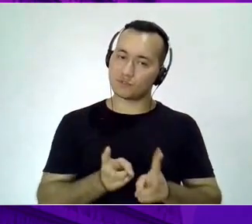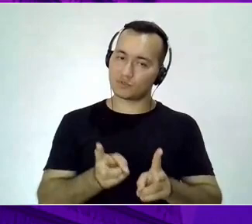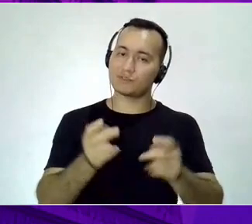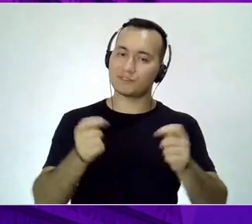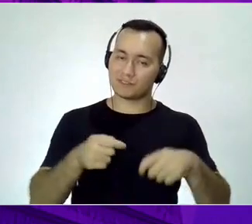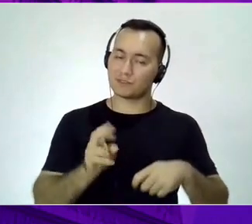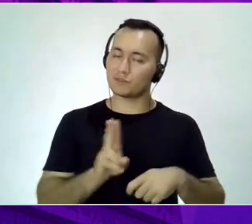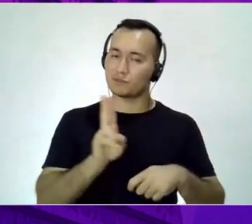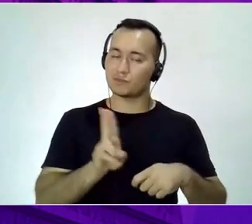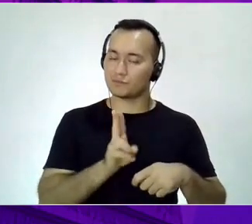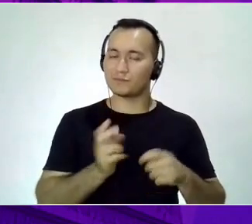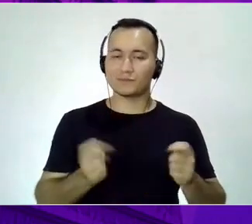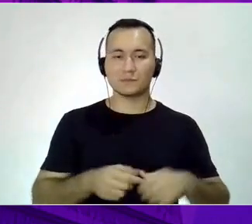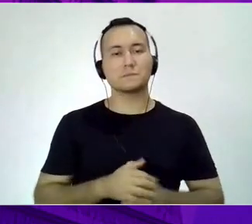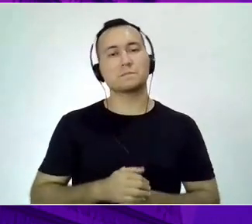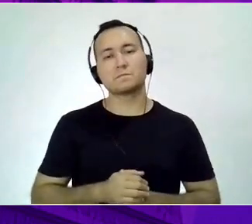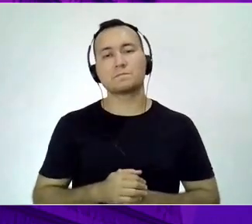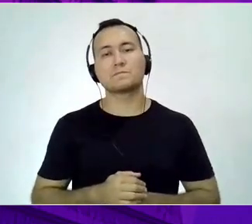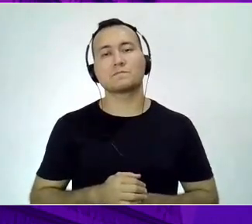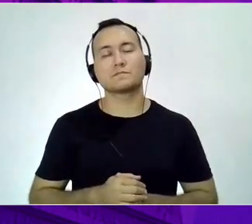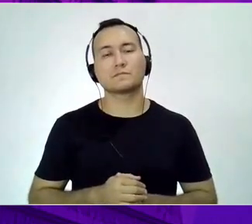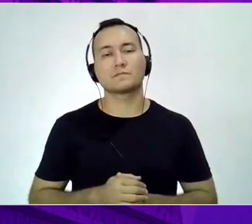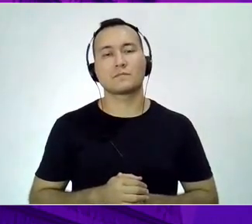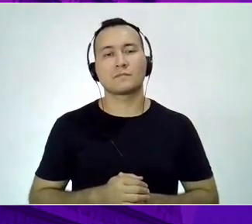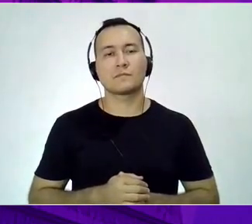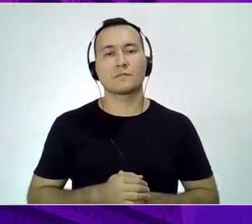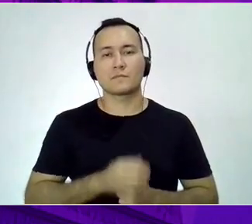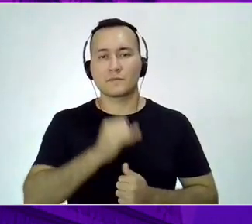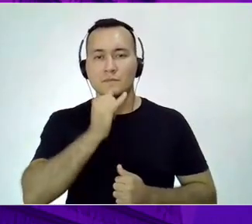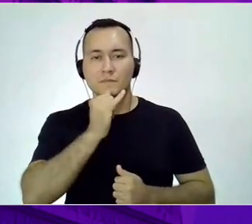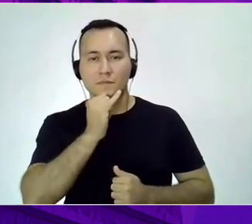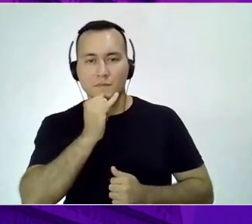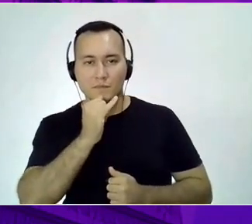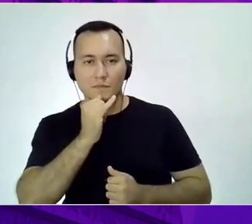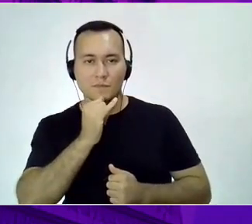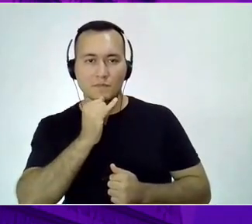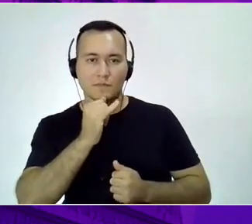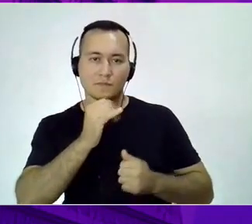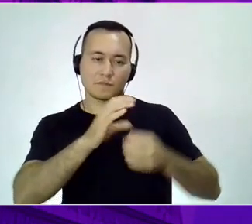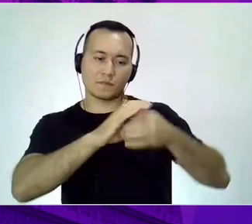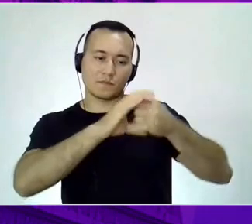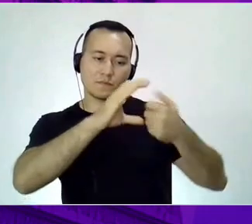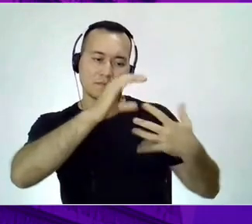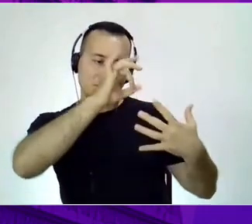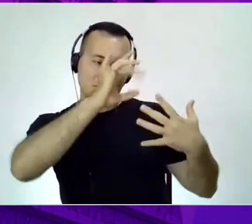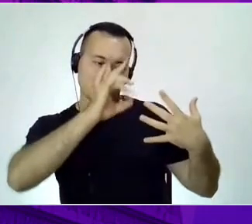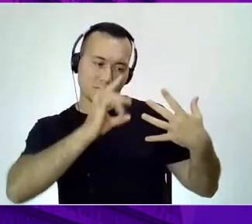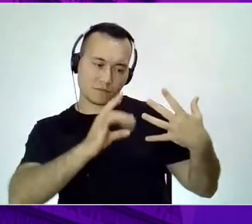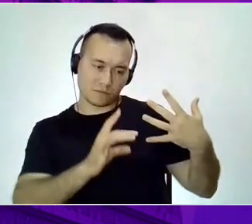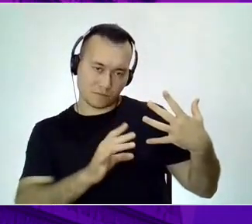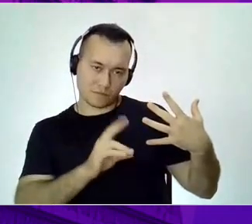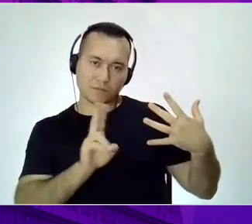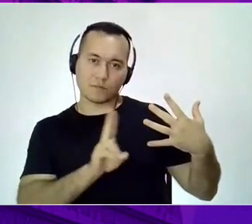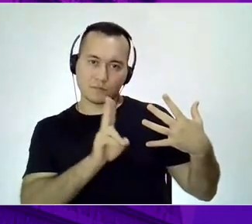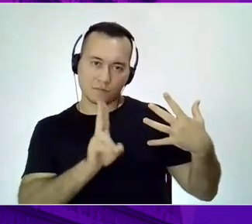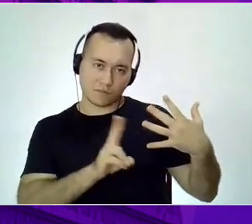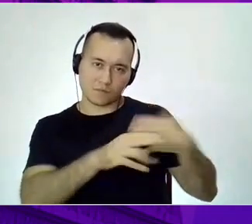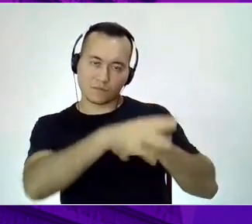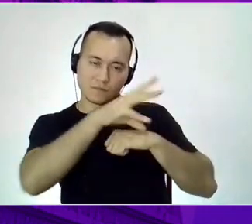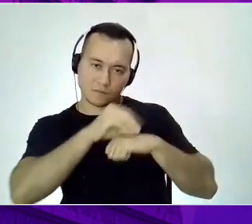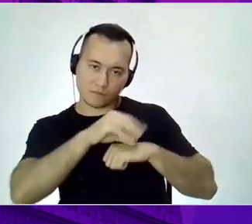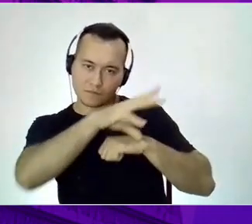na especificação e foca a nossa automação nesse conjunto. Aqui eu estou olhando de uma maneira um pouquinho